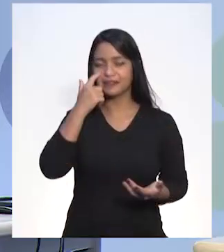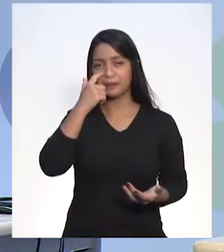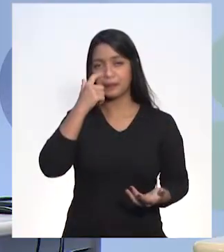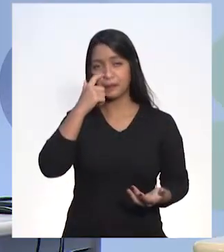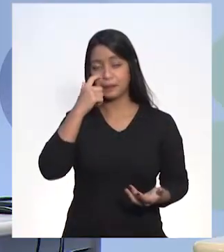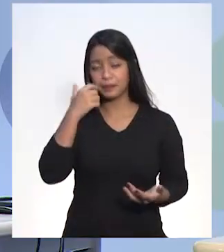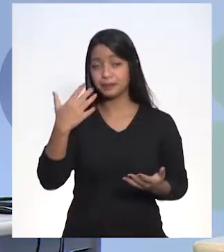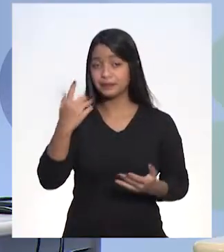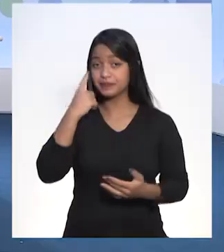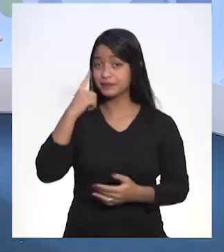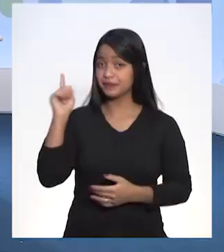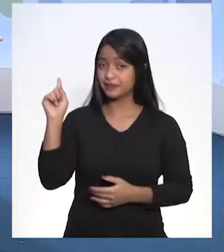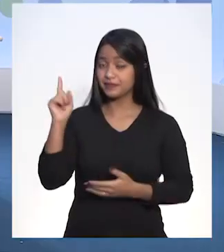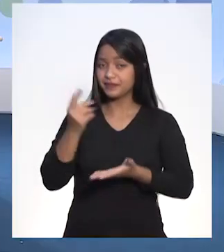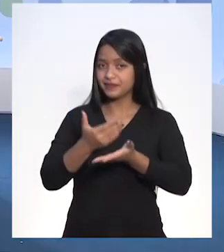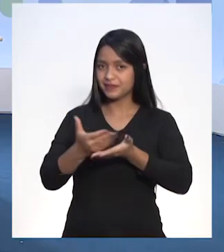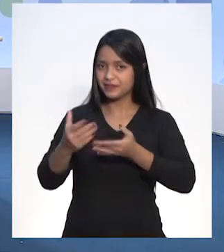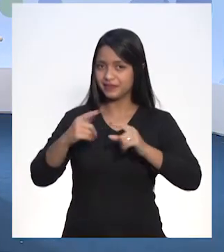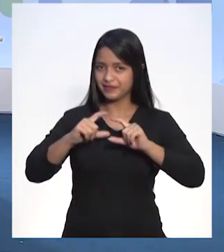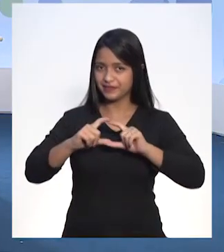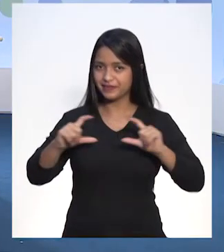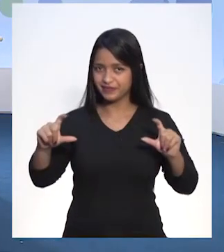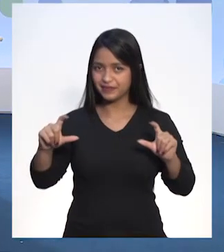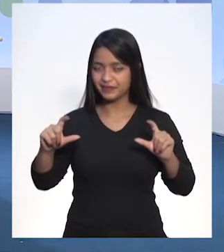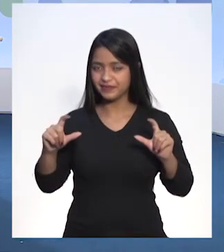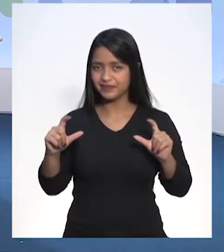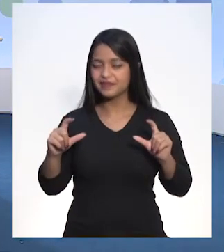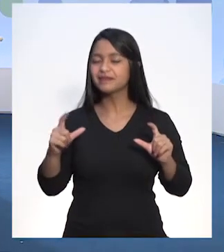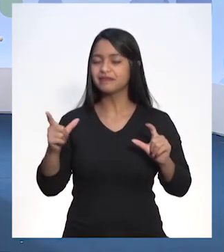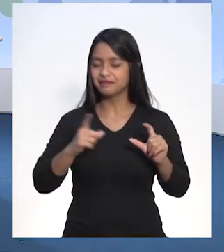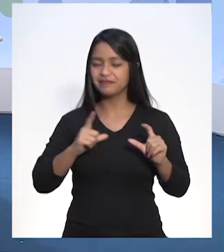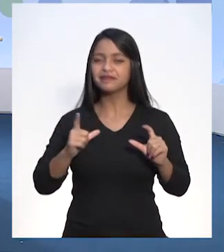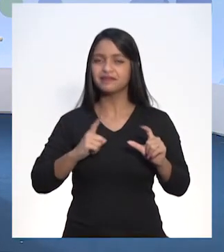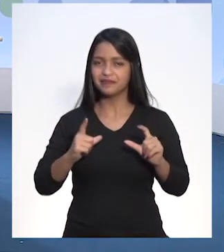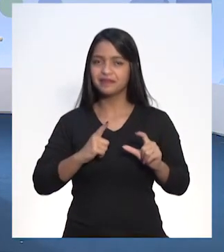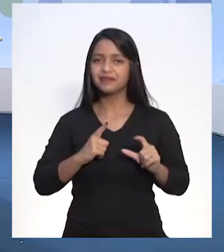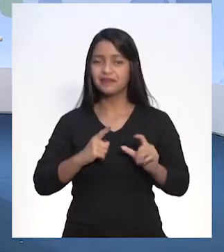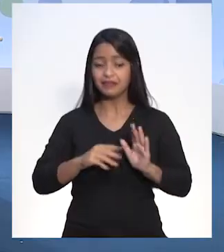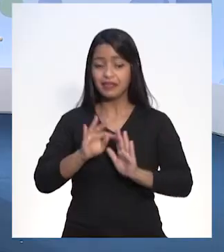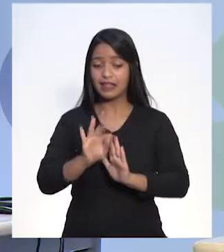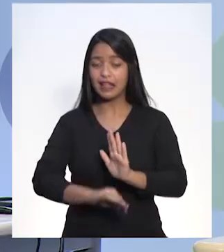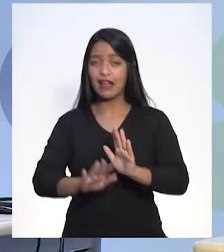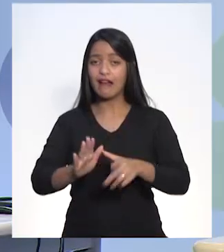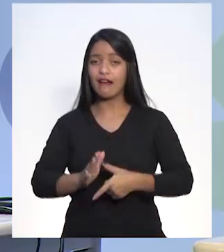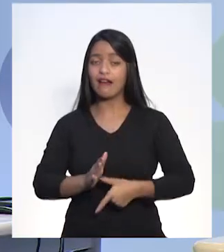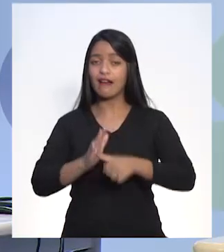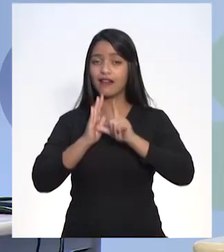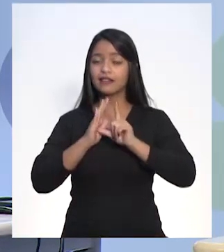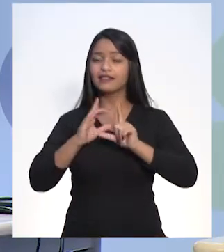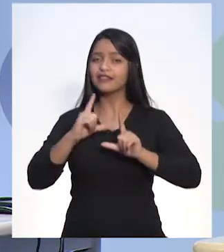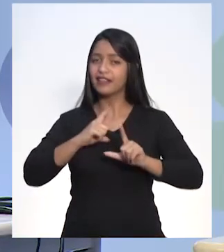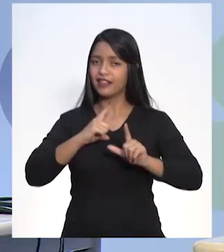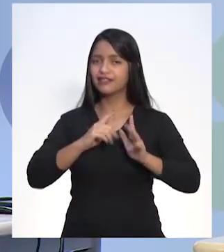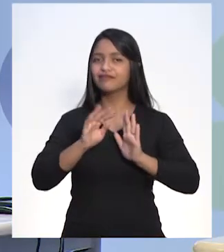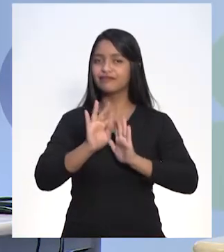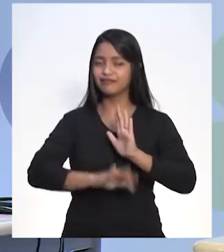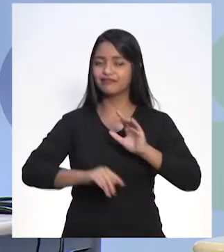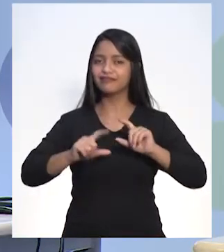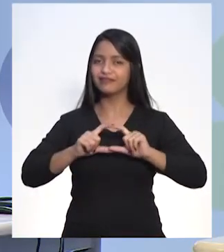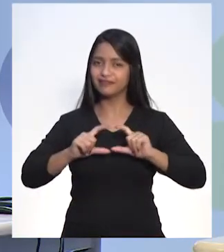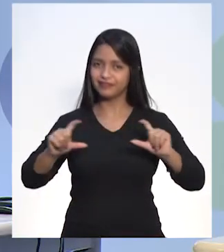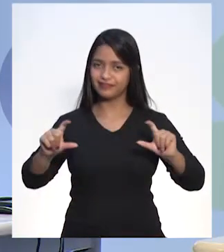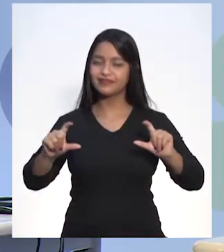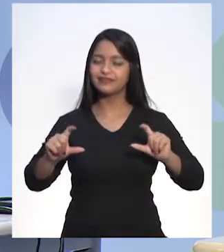Julieta, tem A Tempestade e A Megera Domada. São Gente, 3 eu falando que eu não contos. vou